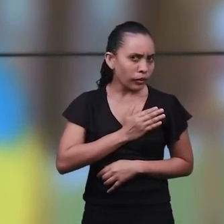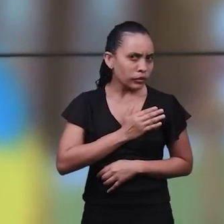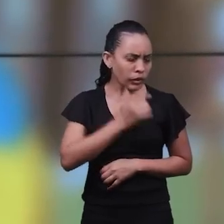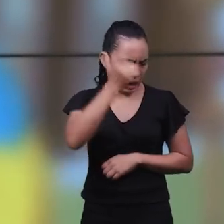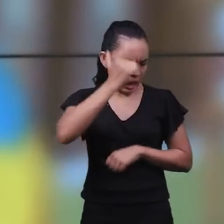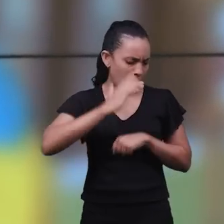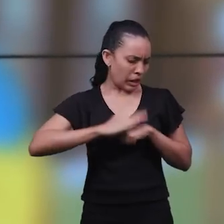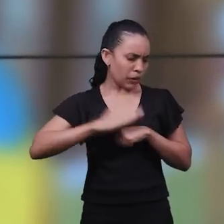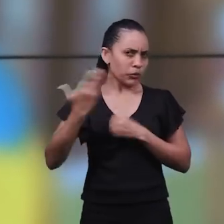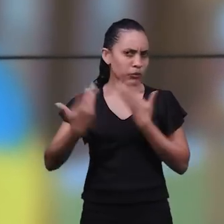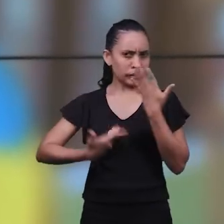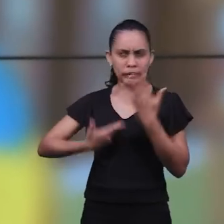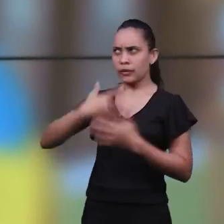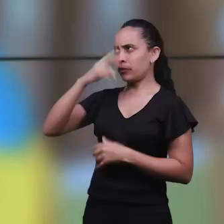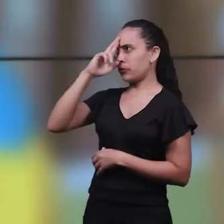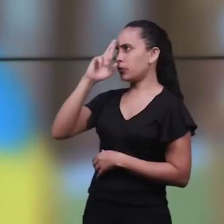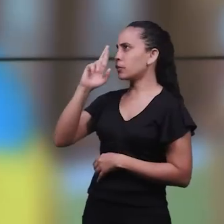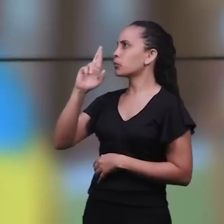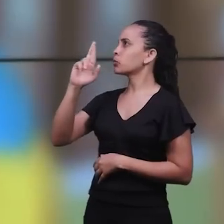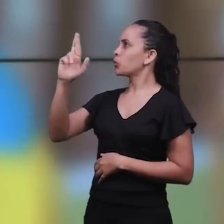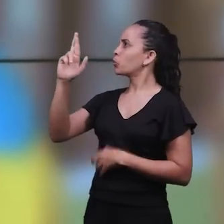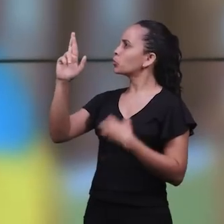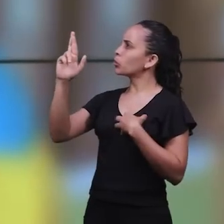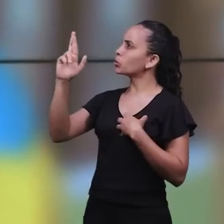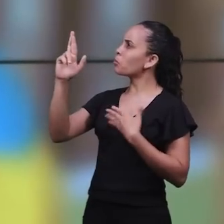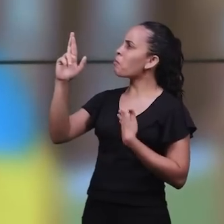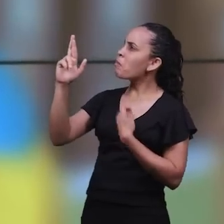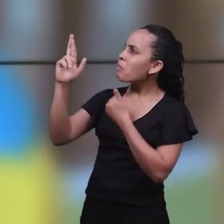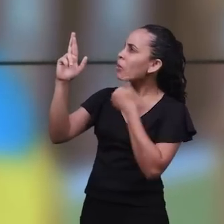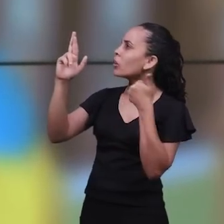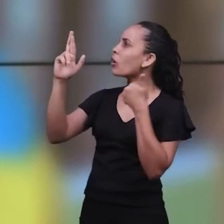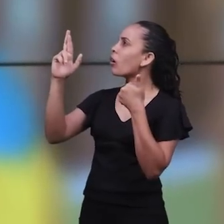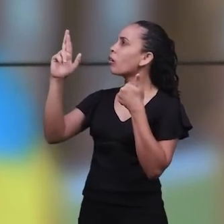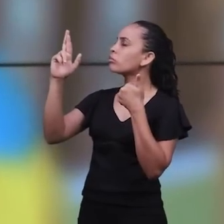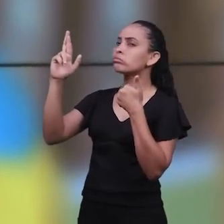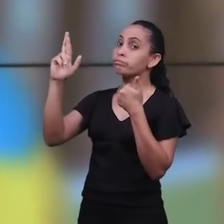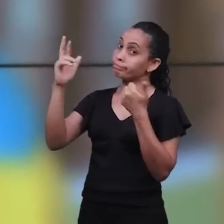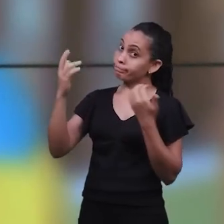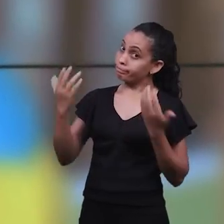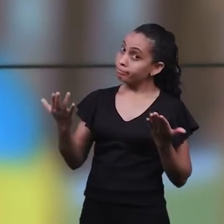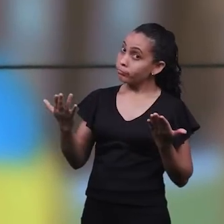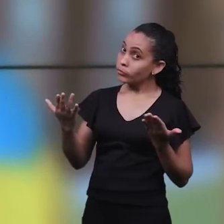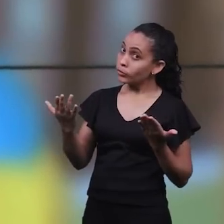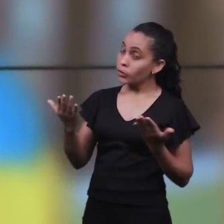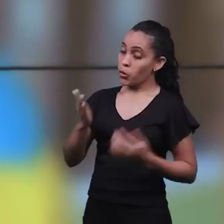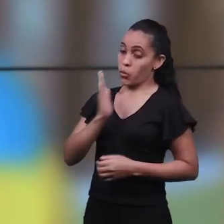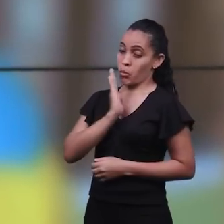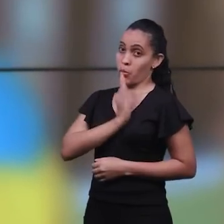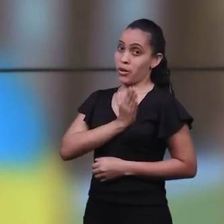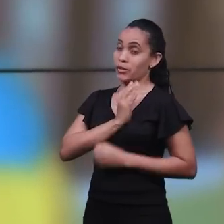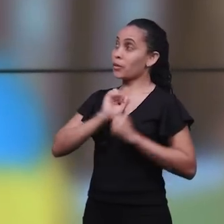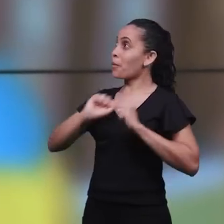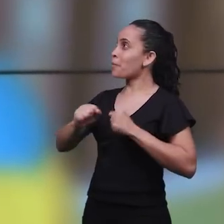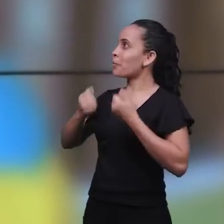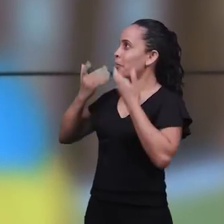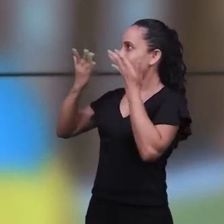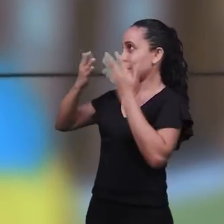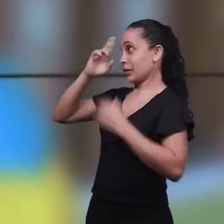Eu estou servindo a Ele da melhor forma que eu consigo? Tenho colocado meu coração diante do